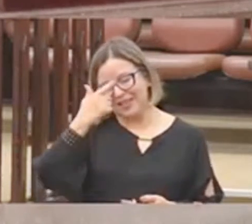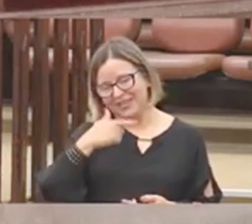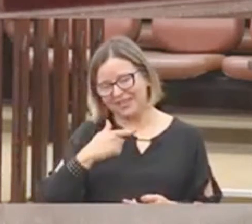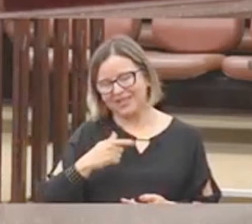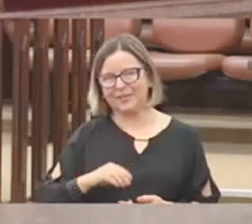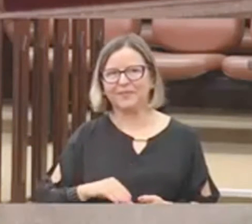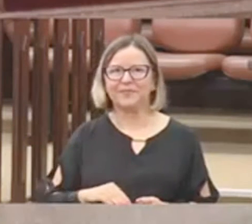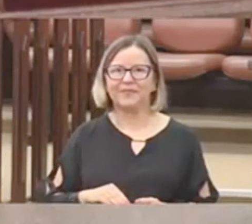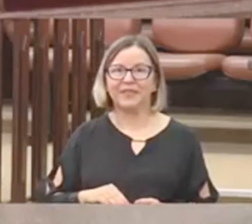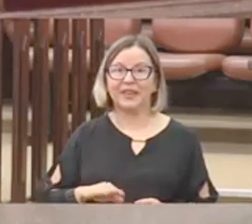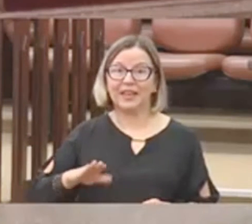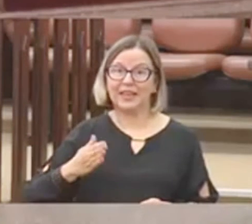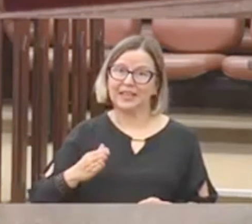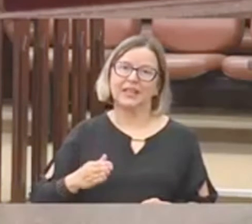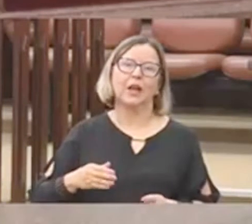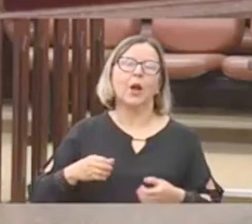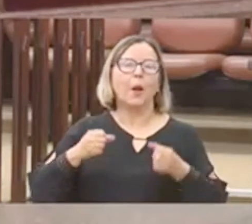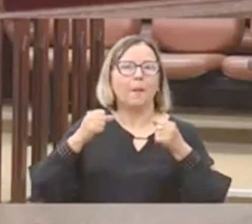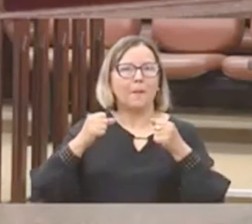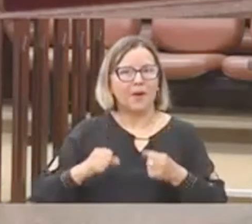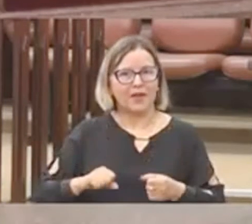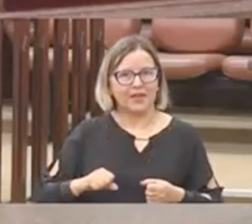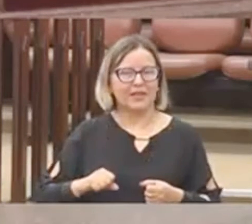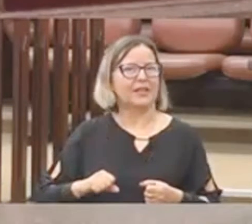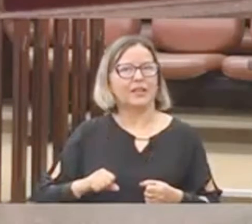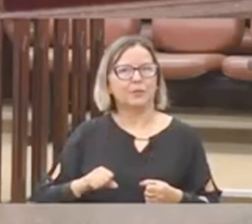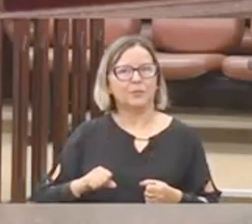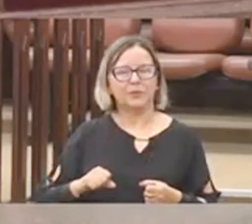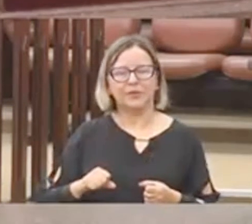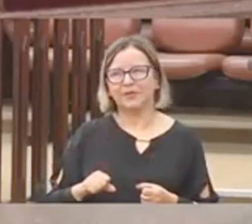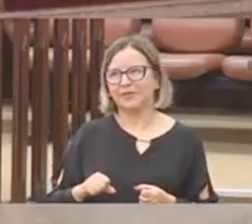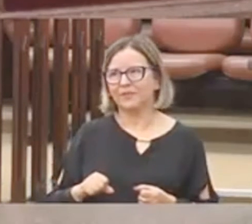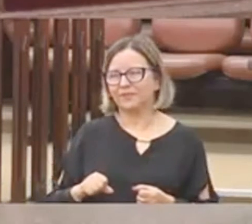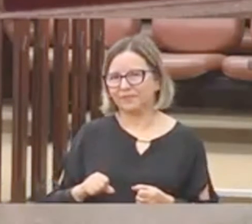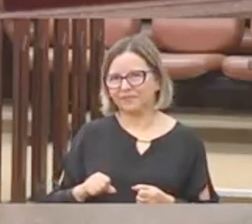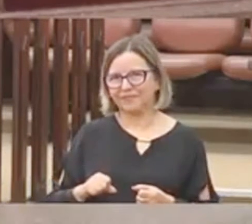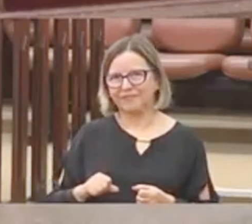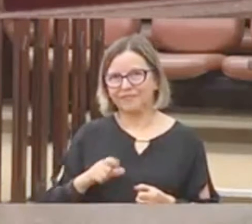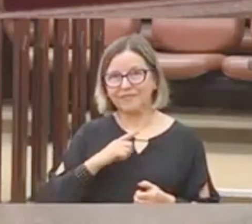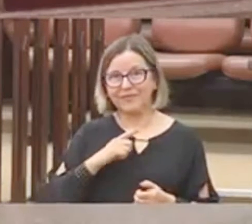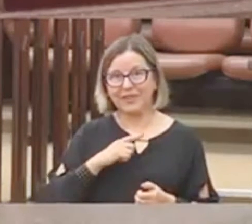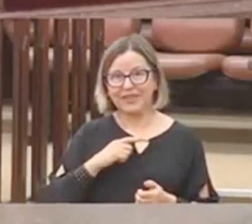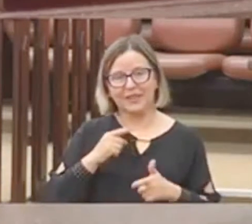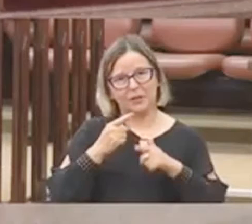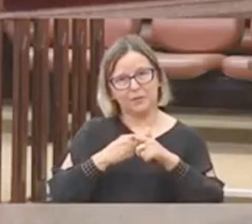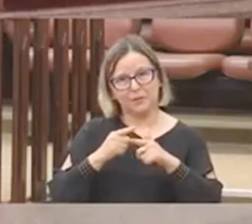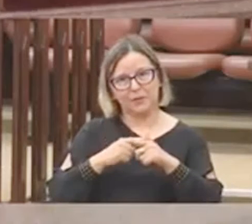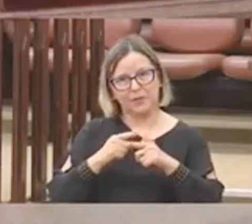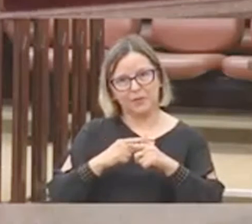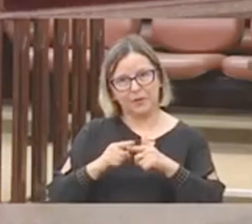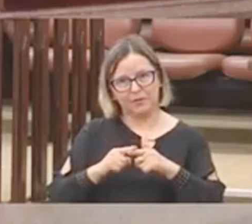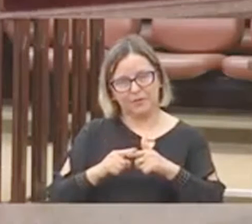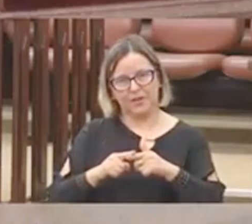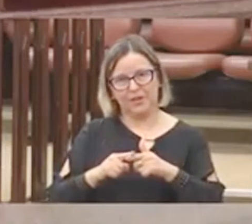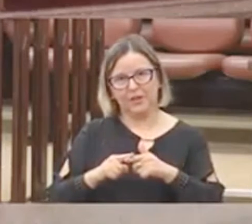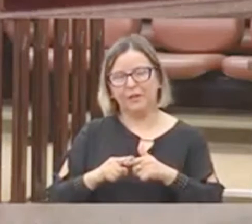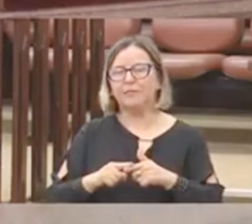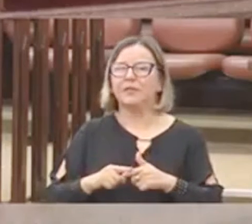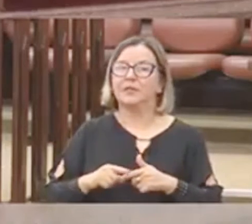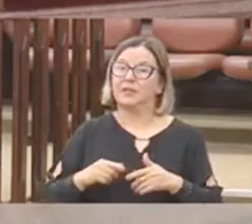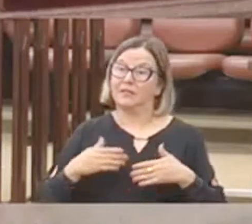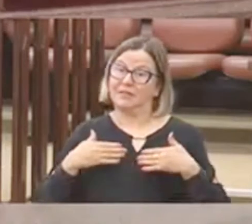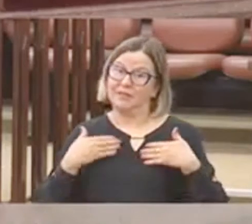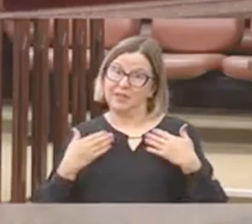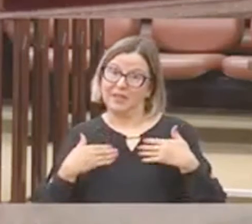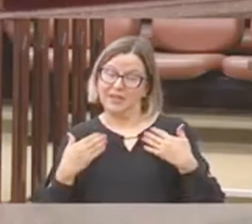enfrentar provações com alegria. Sabemos que as provações farão em nós e por nós. E